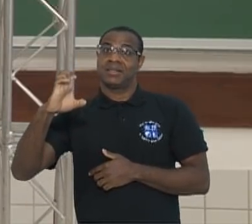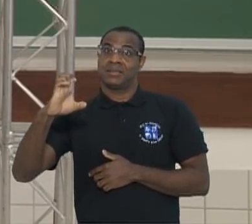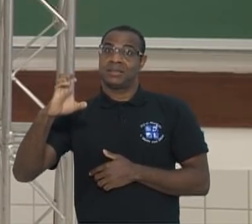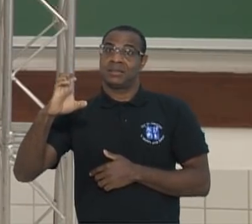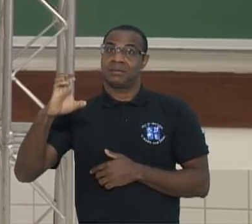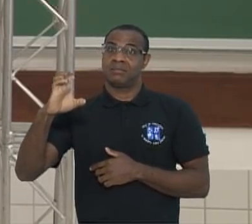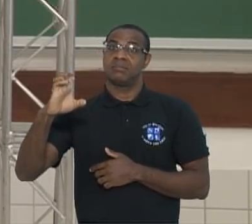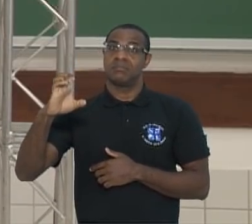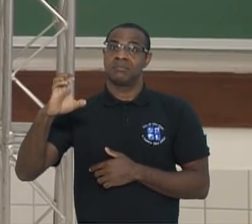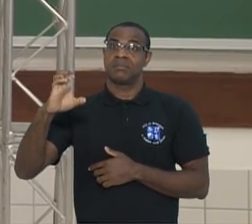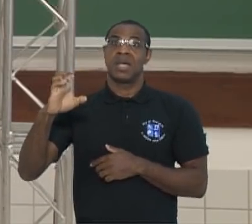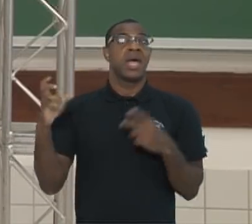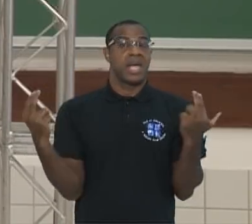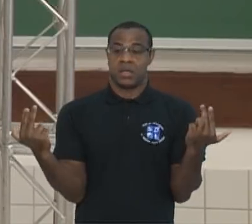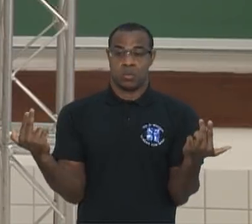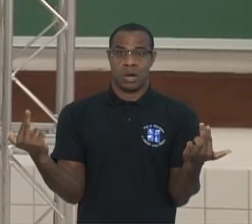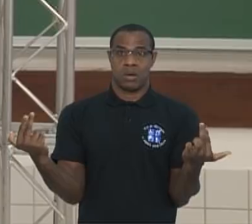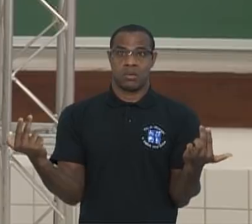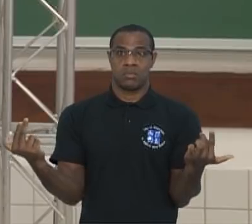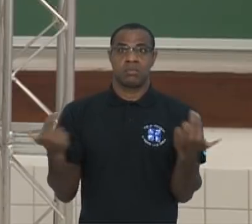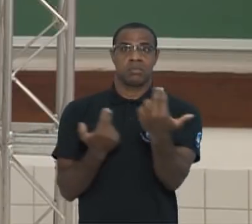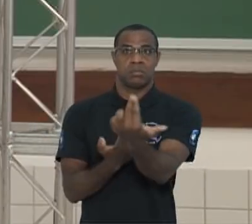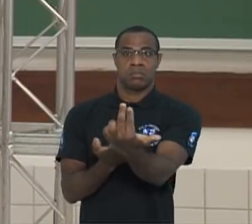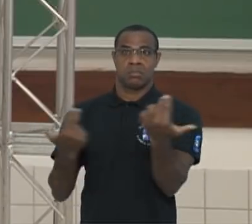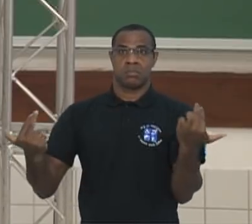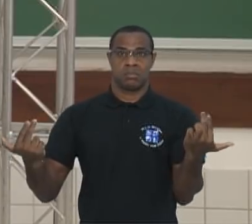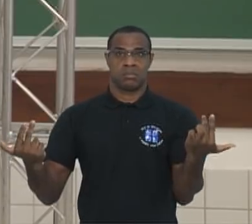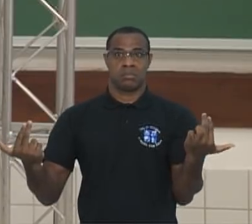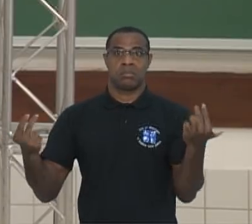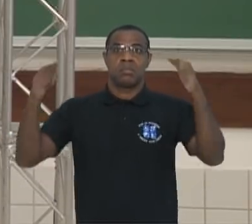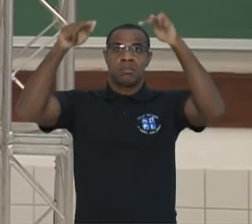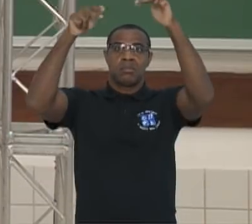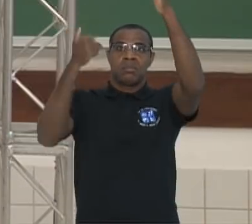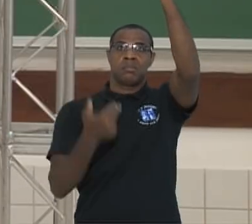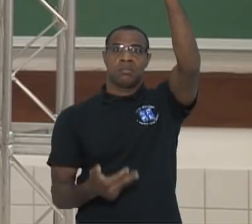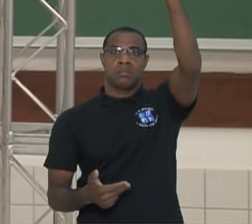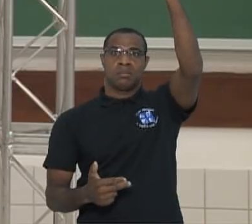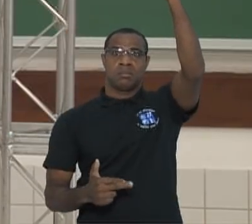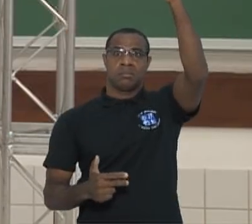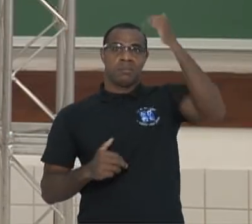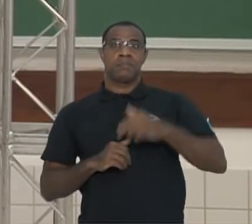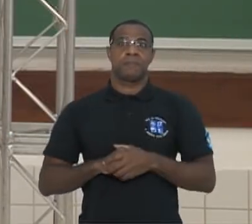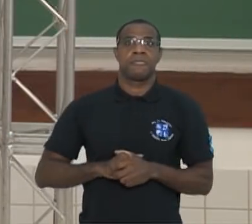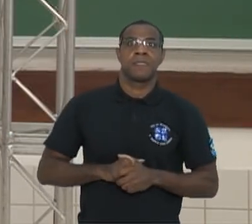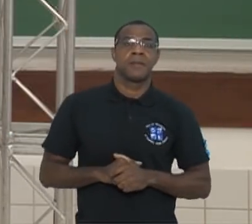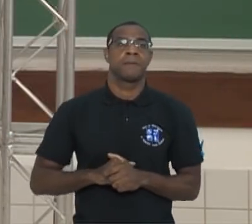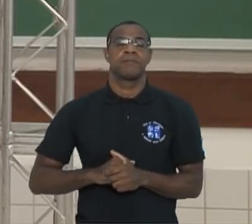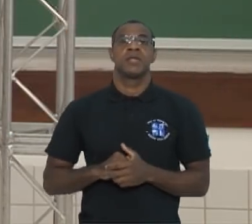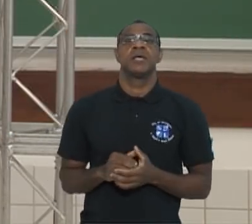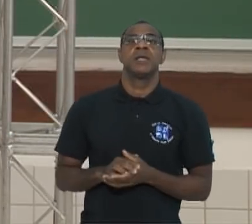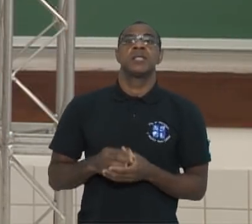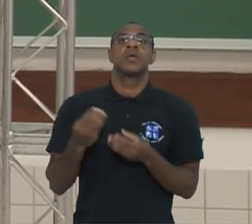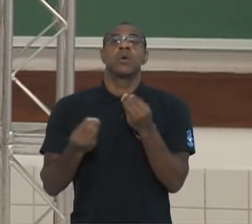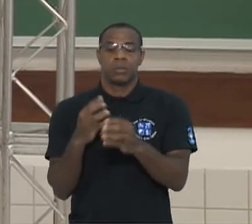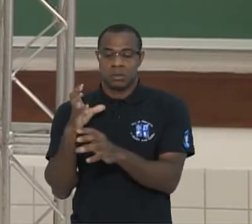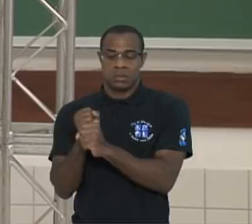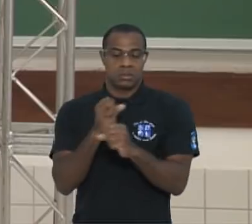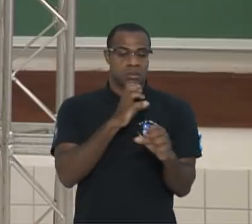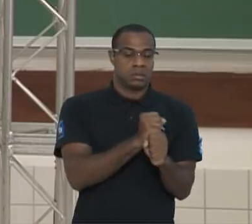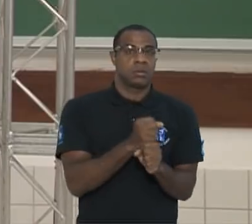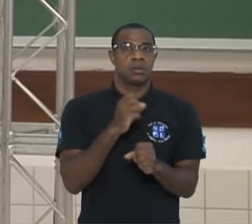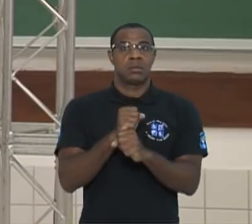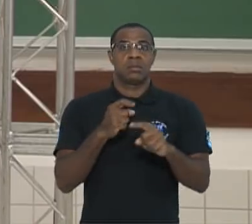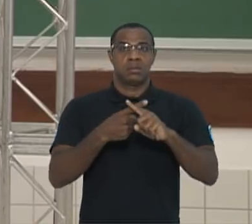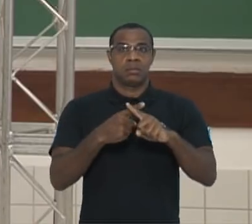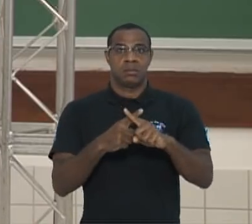são iguais, tá bom? E como é que calcula o volume? Comprimento vezes largura e vezes altura. Não